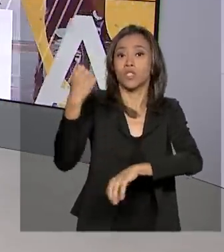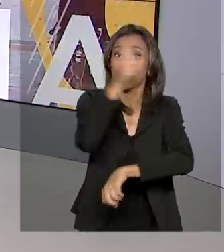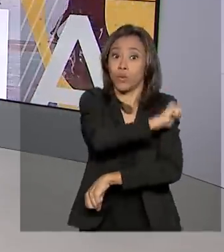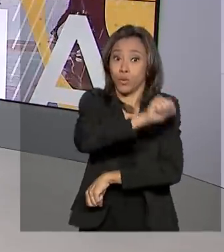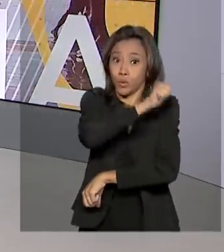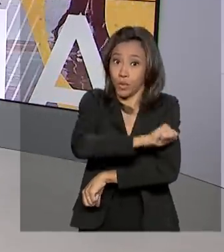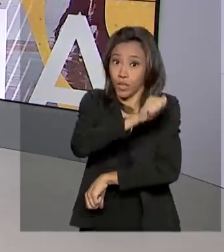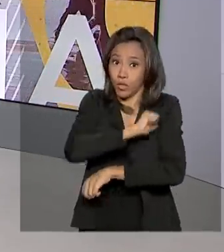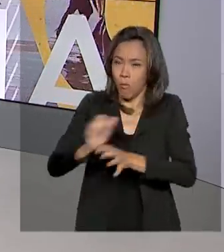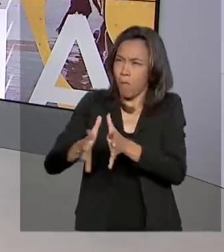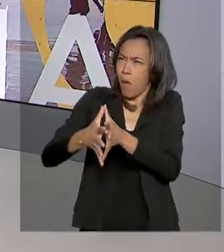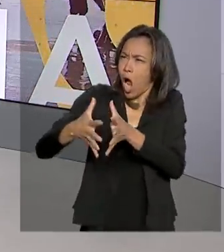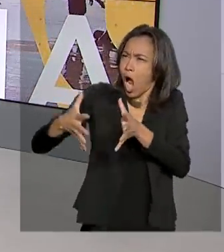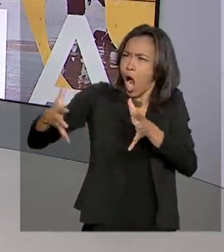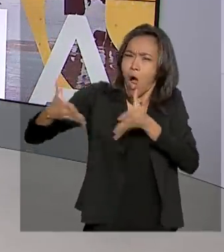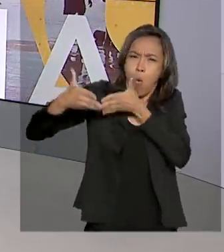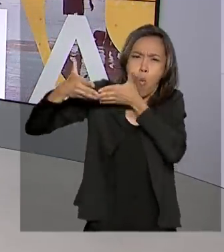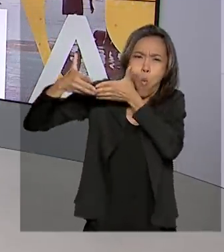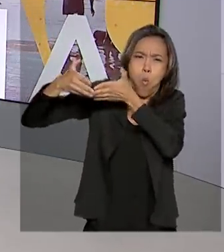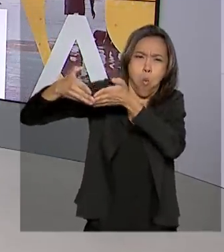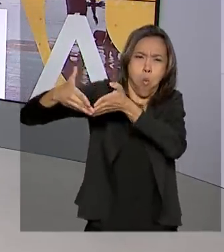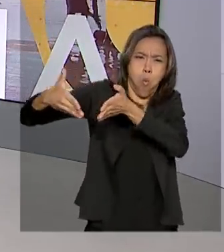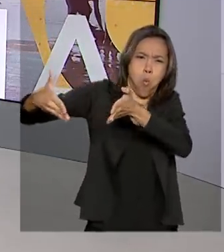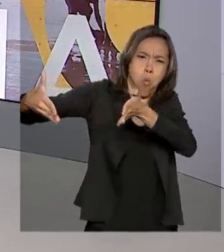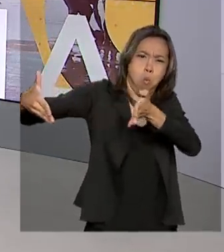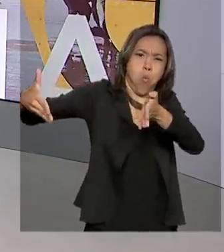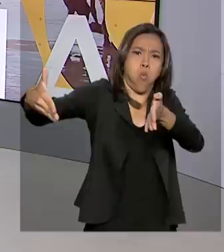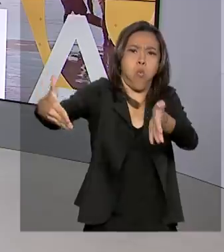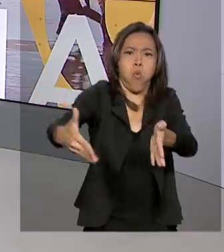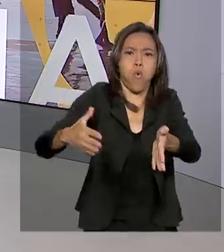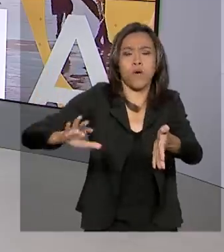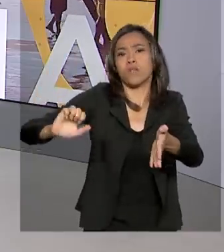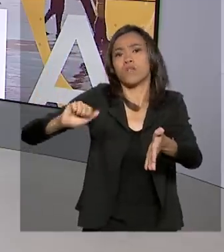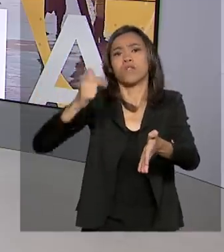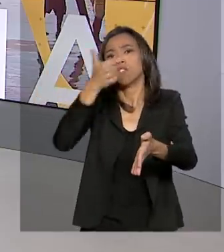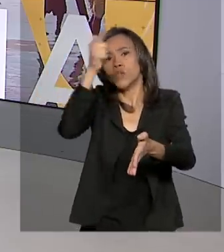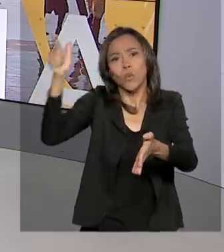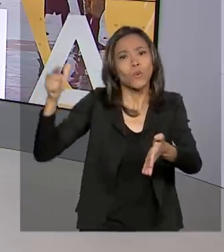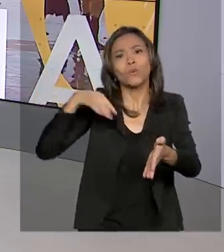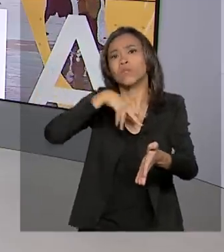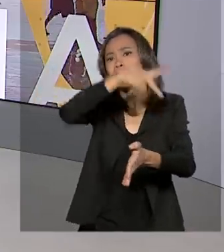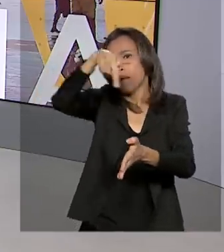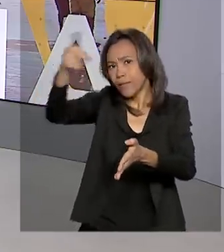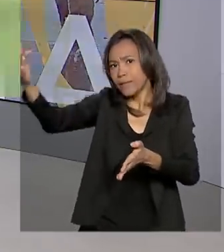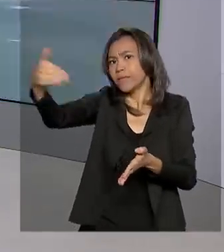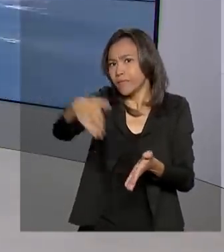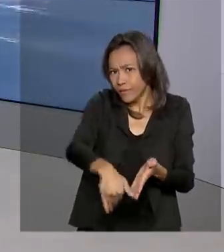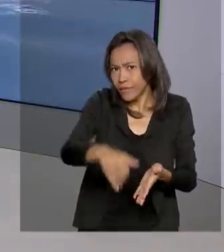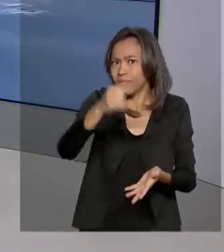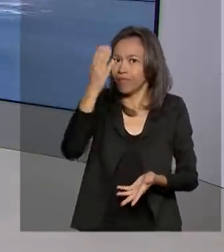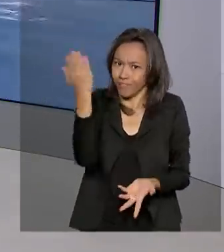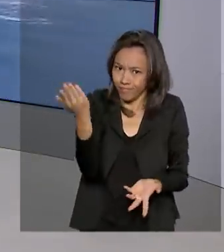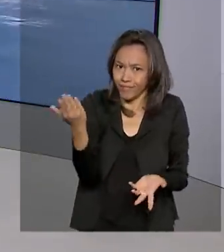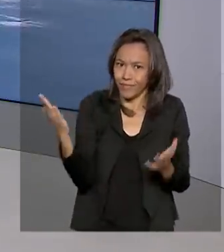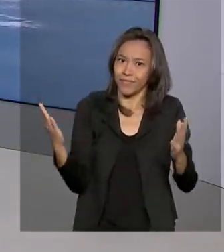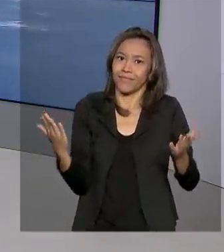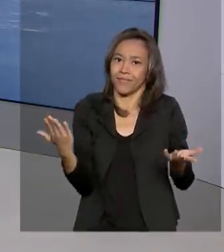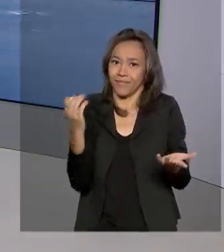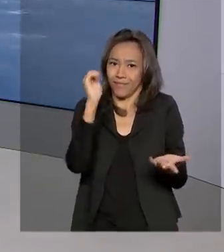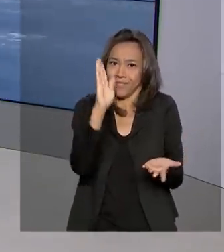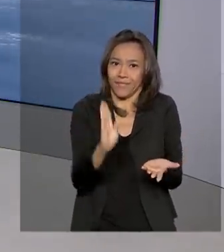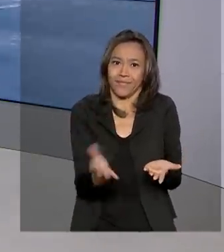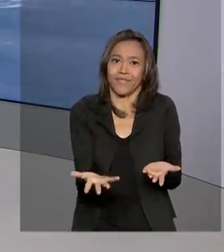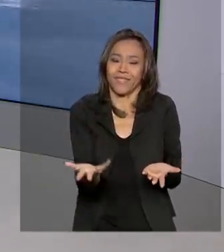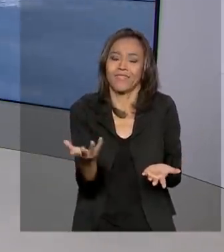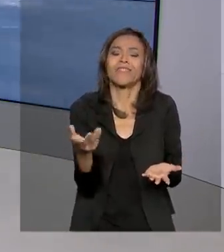o maior número de transatlânticos internacionais nos últimos 20 anos na isso alessandra lago direto da